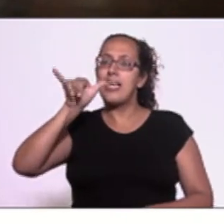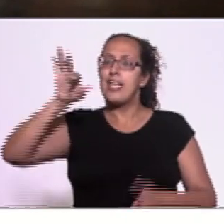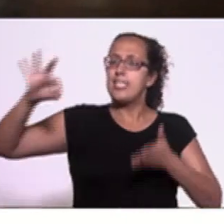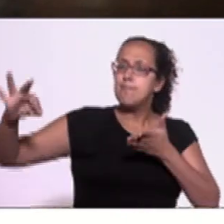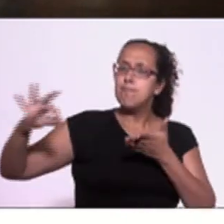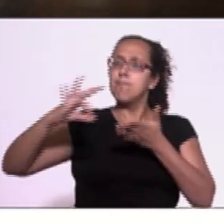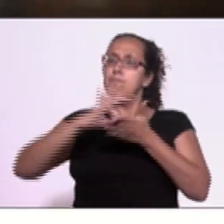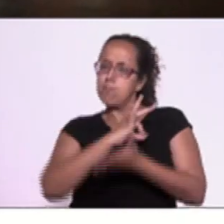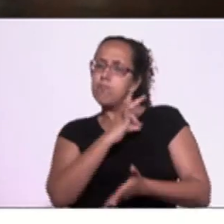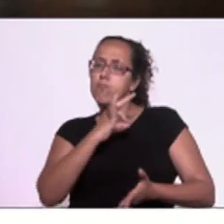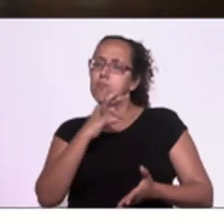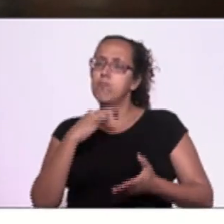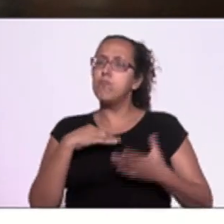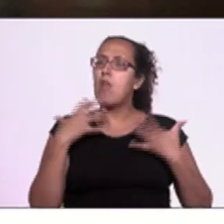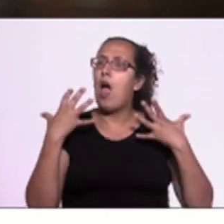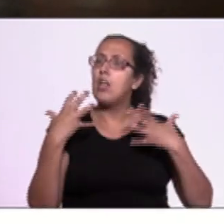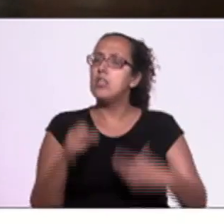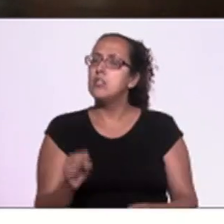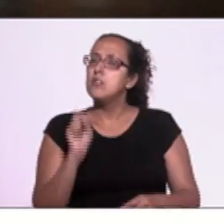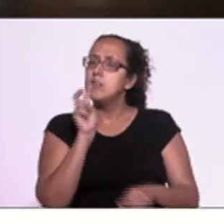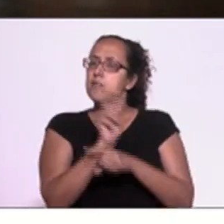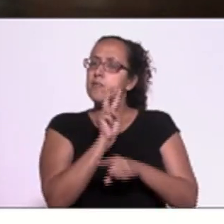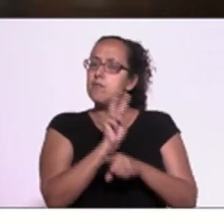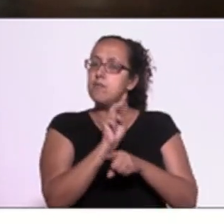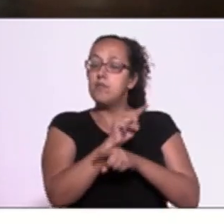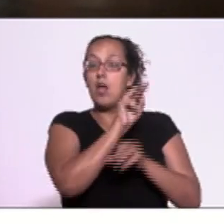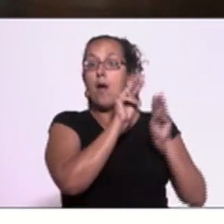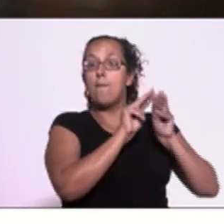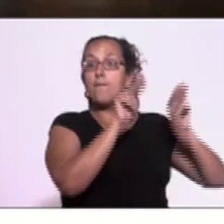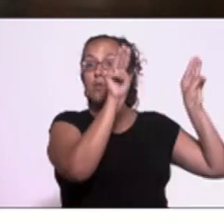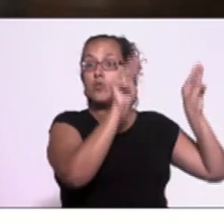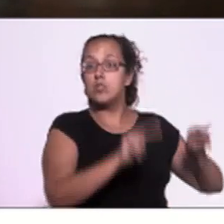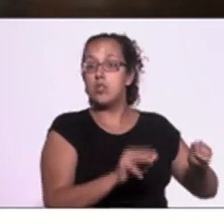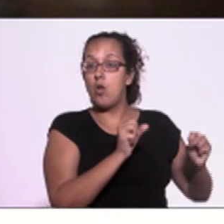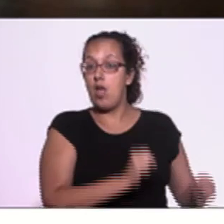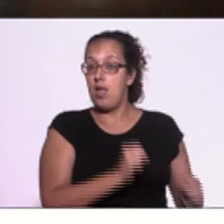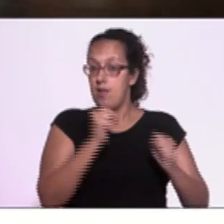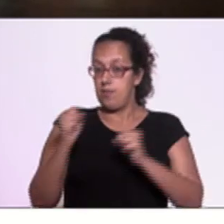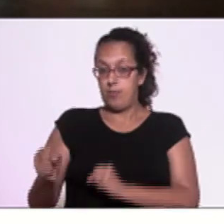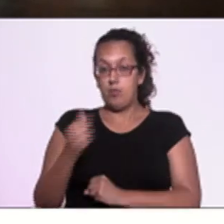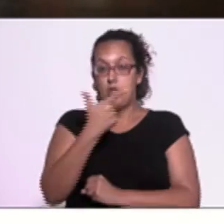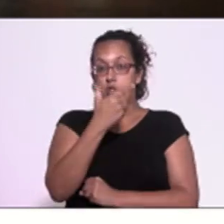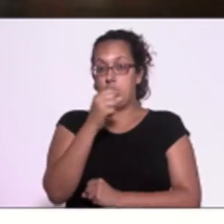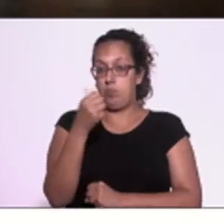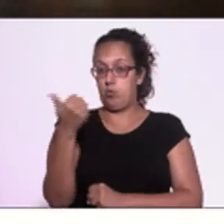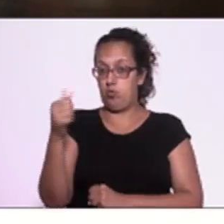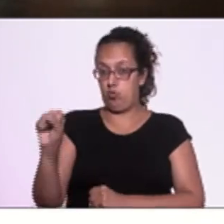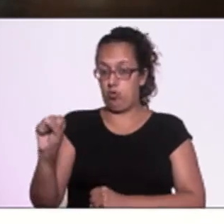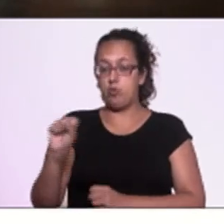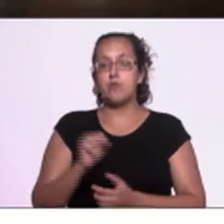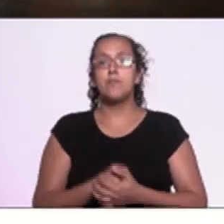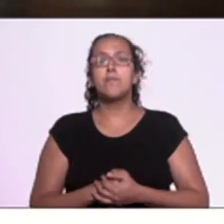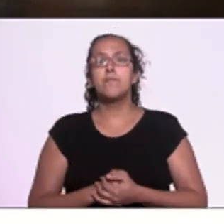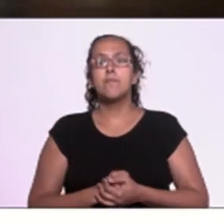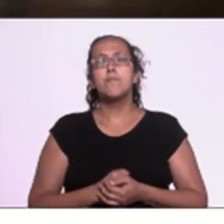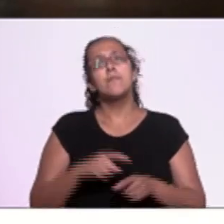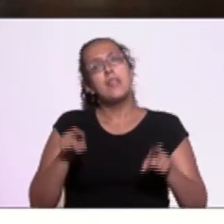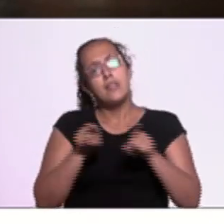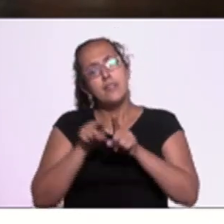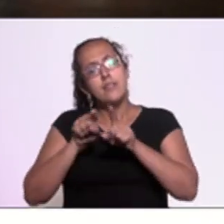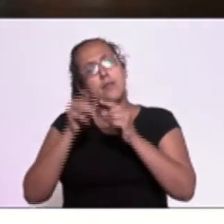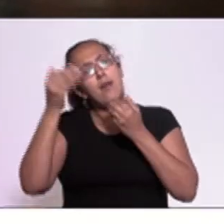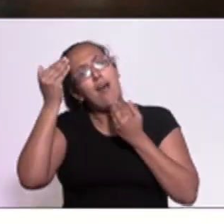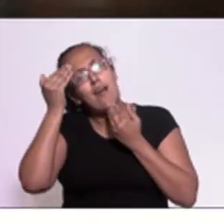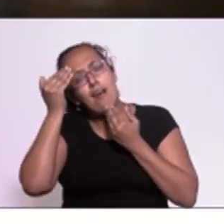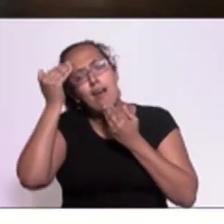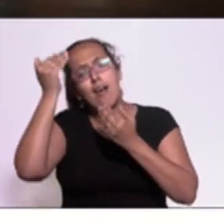assinou o termo de cooperação técnica pelo Museu da República em 2018. Tenho também meu